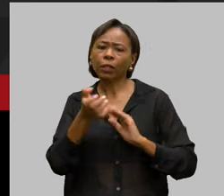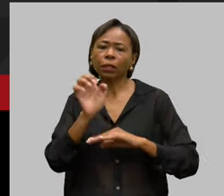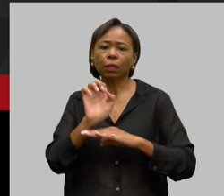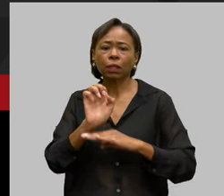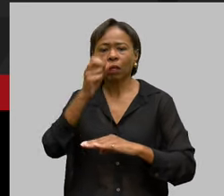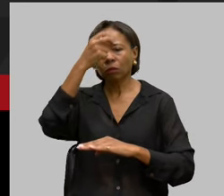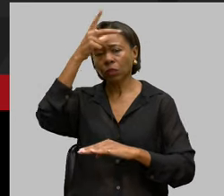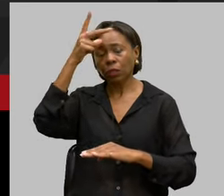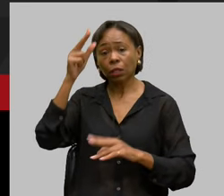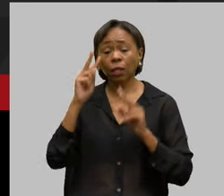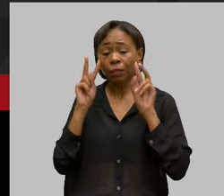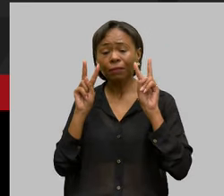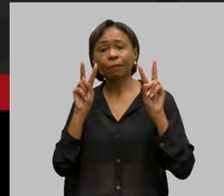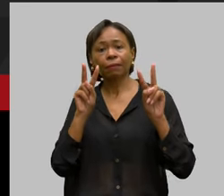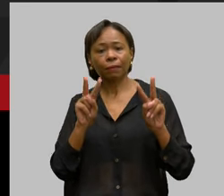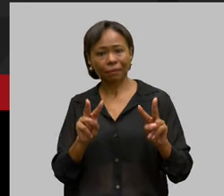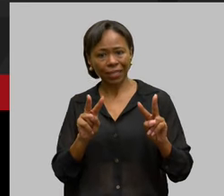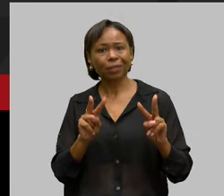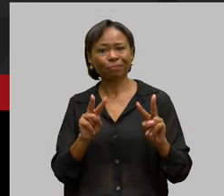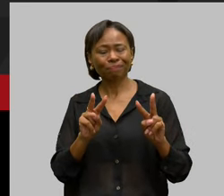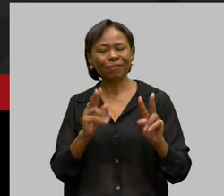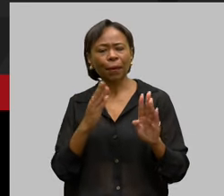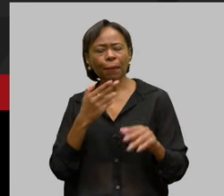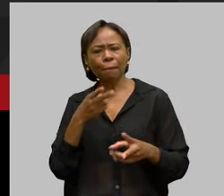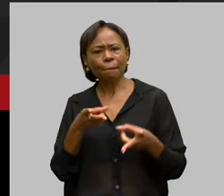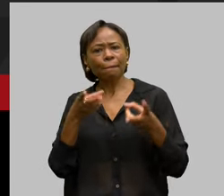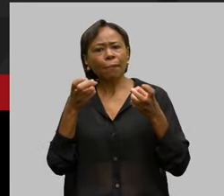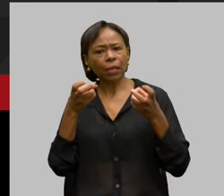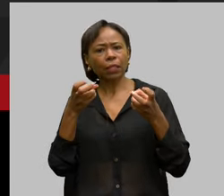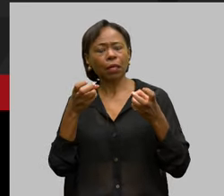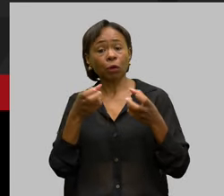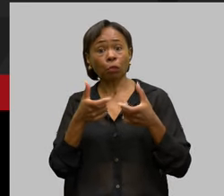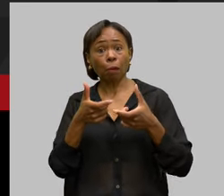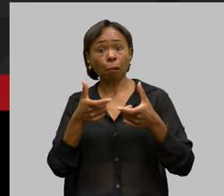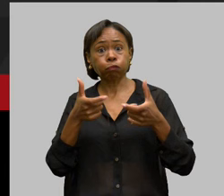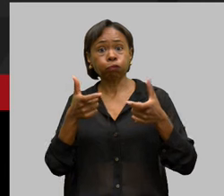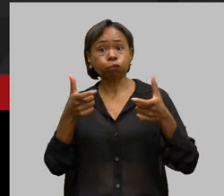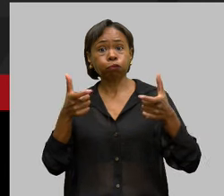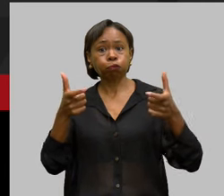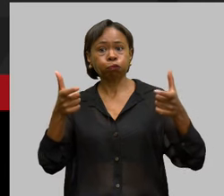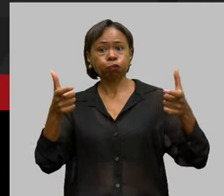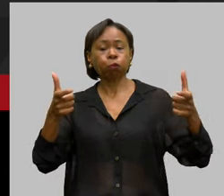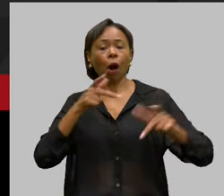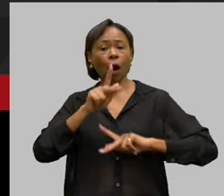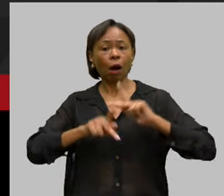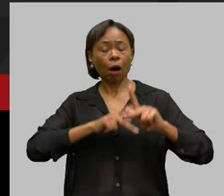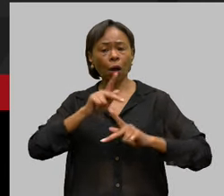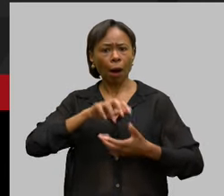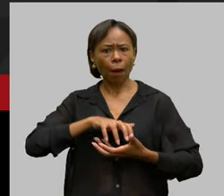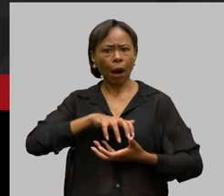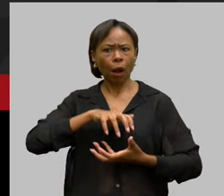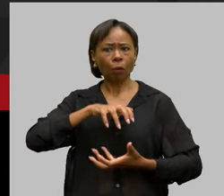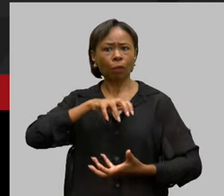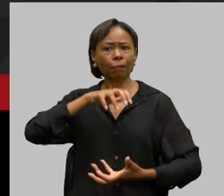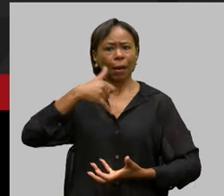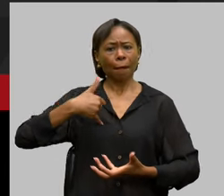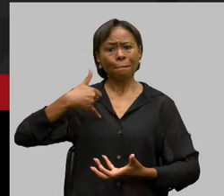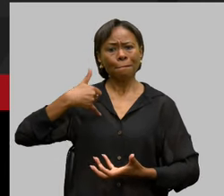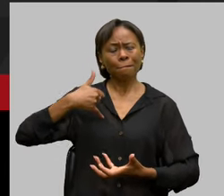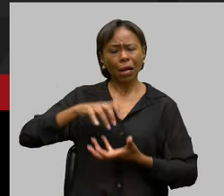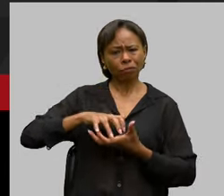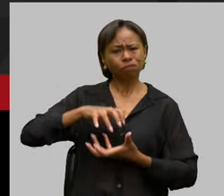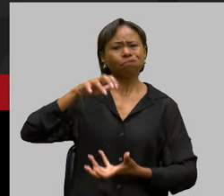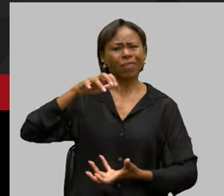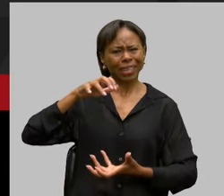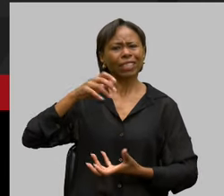nós detectamos uma grande maturidade populacional ou seja nós já temos pessoas com idades avançadas nesses regimes já com uma